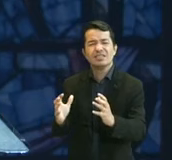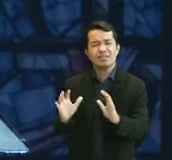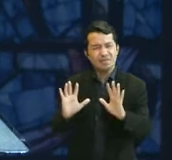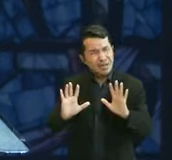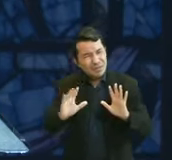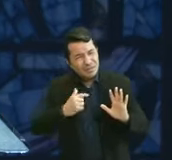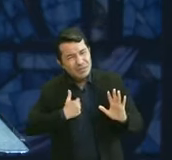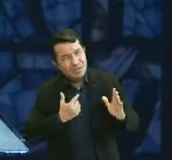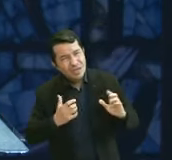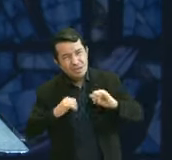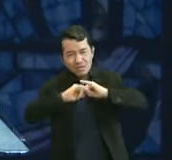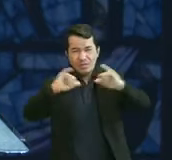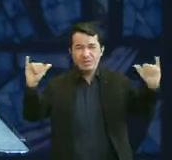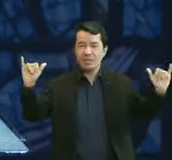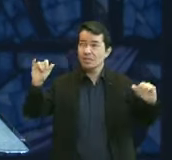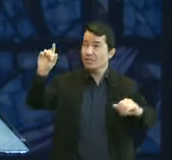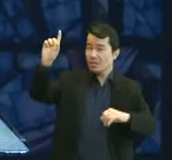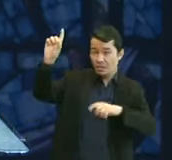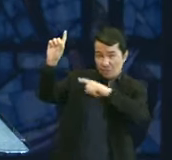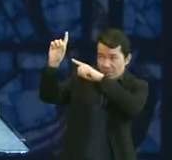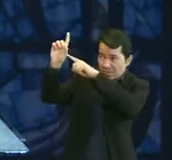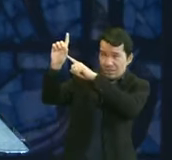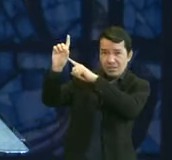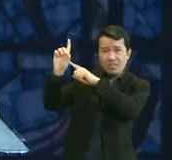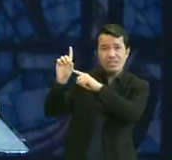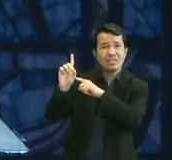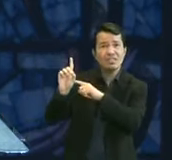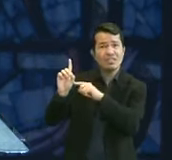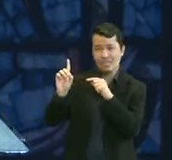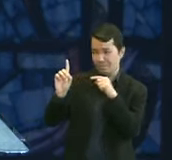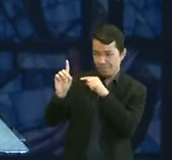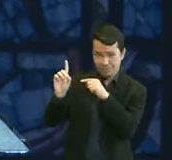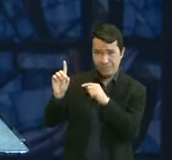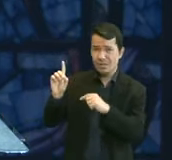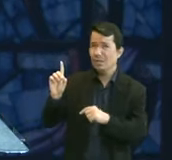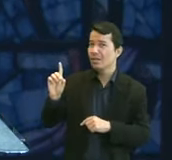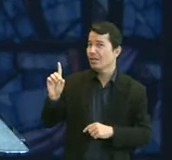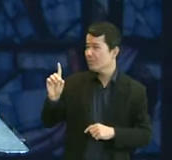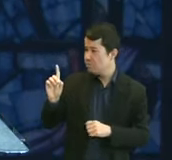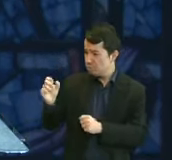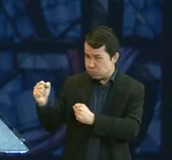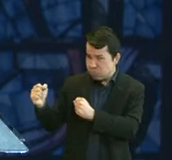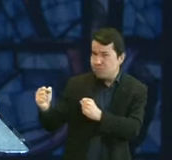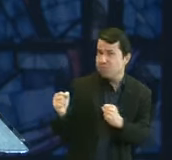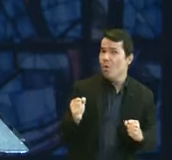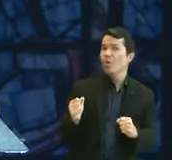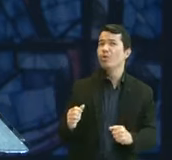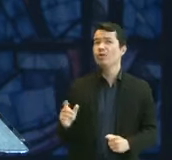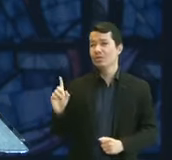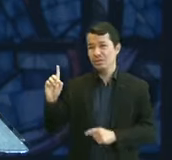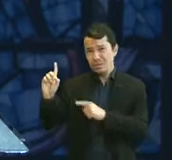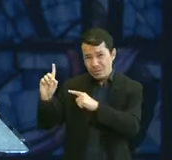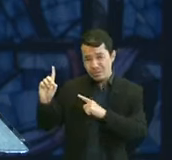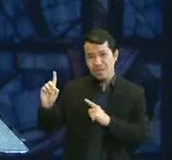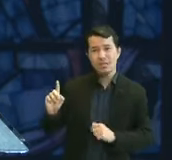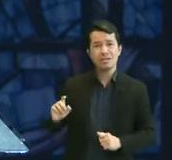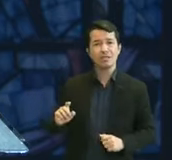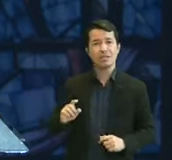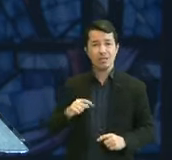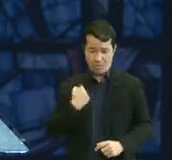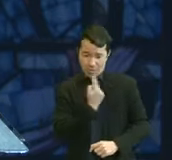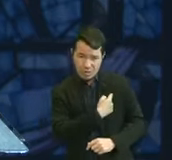com recursos ilimitados. Quando acabam os nossos, Ele nos abastece